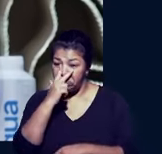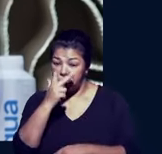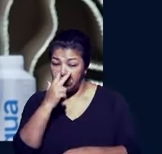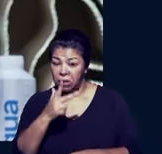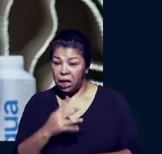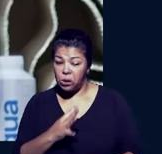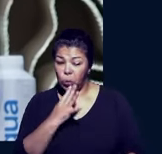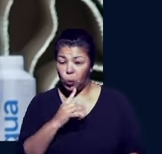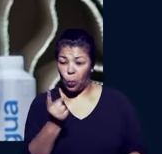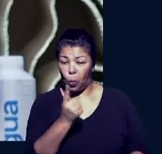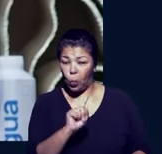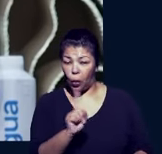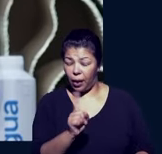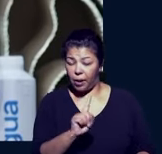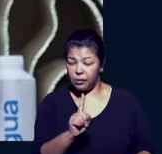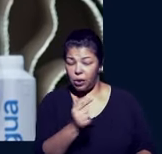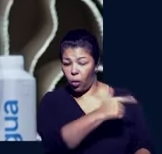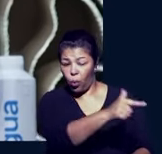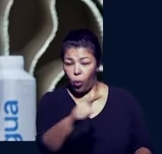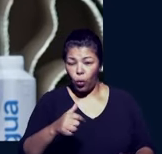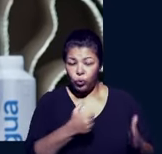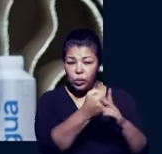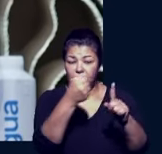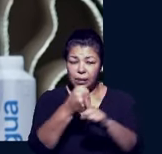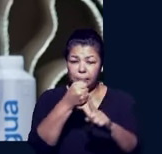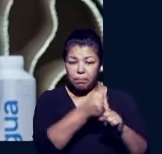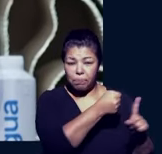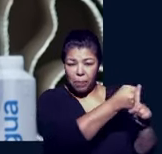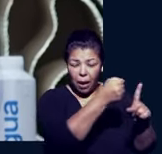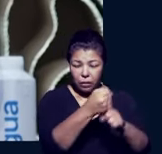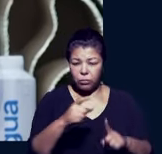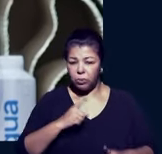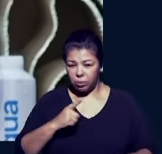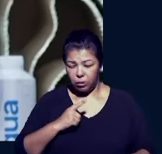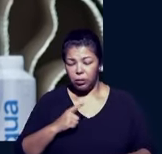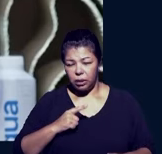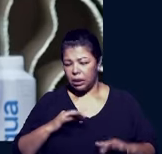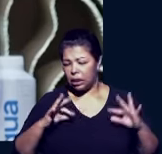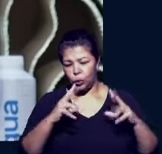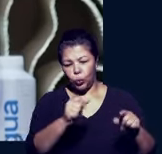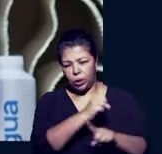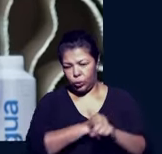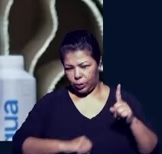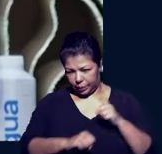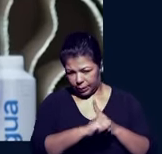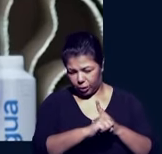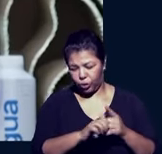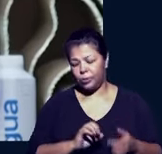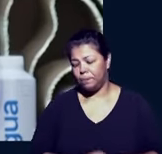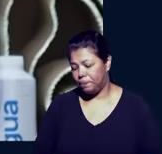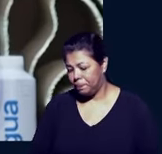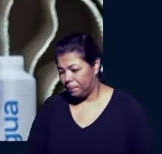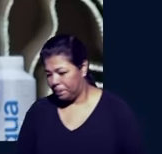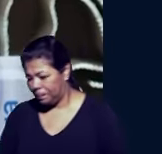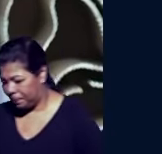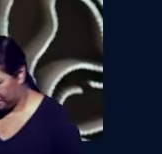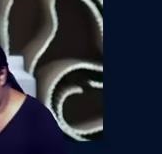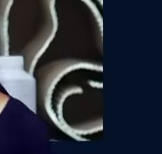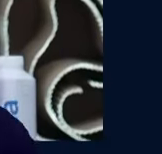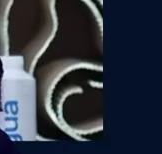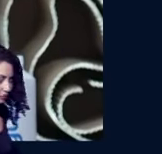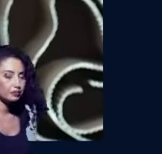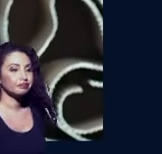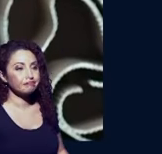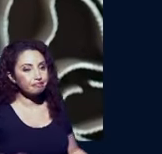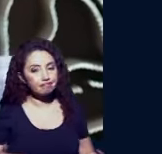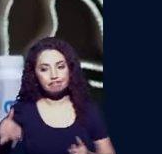transversalidade desta pauta e os impactos que ela gera em toda a sociedade o meio ambiente a cada